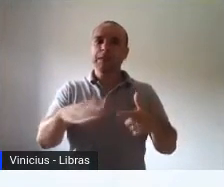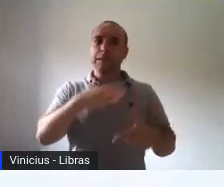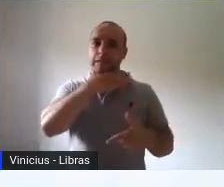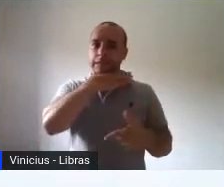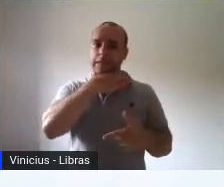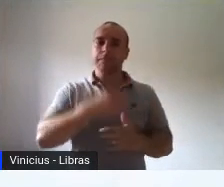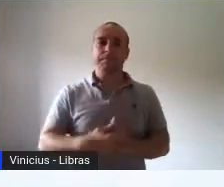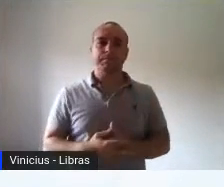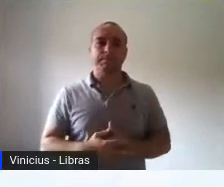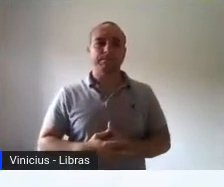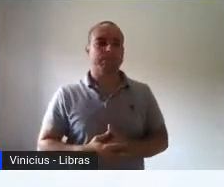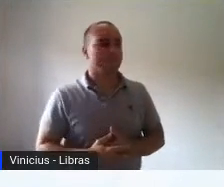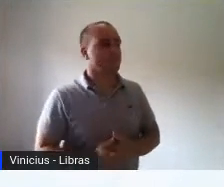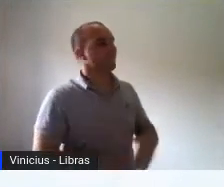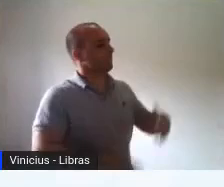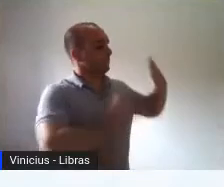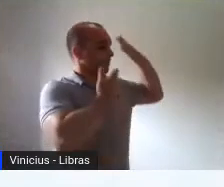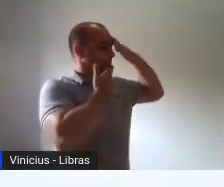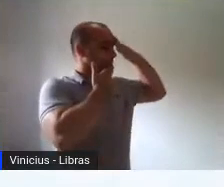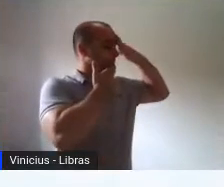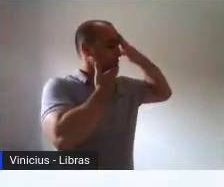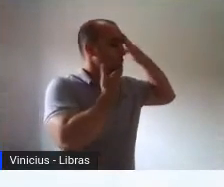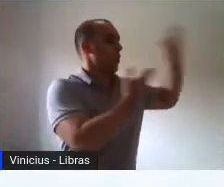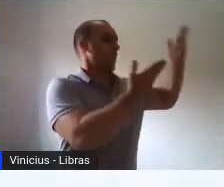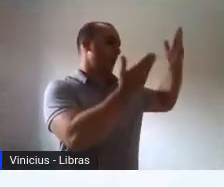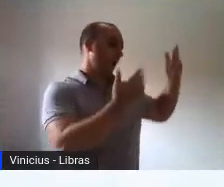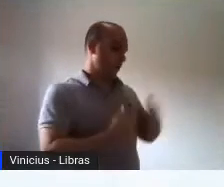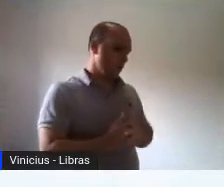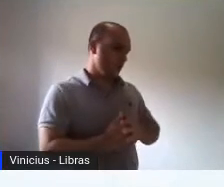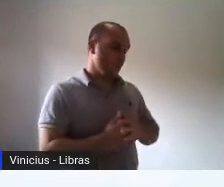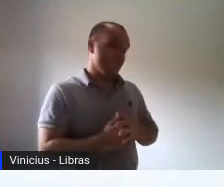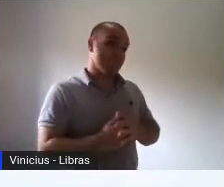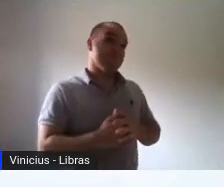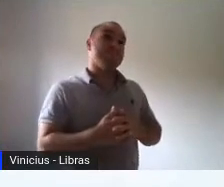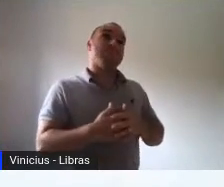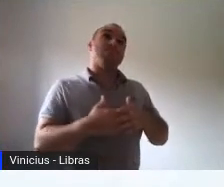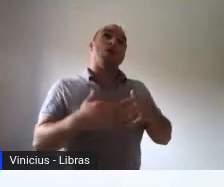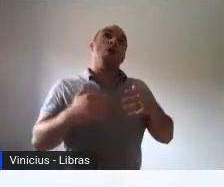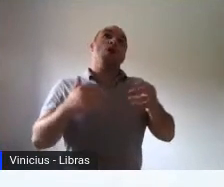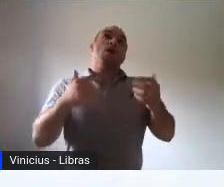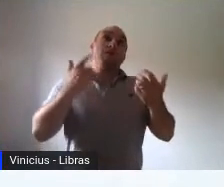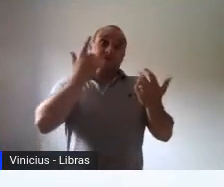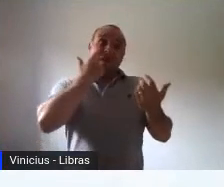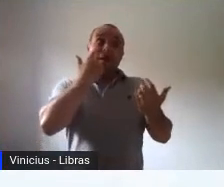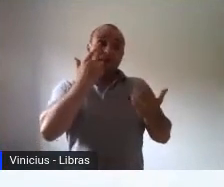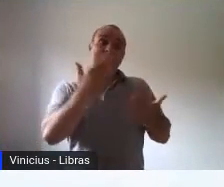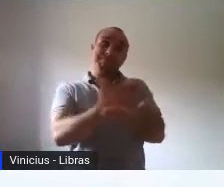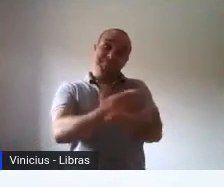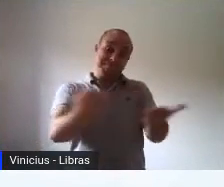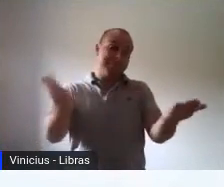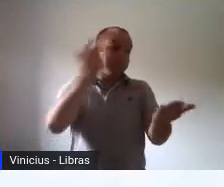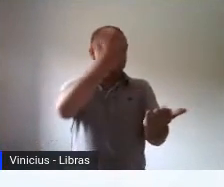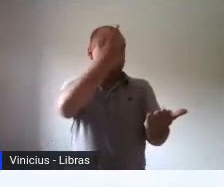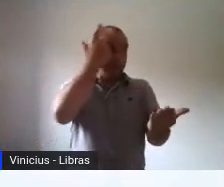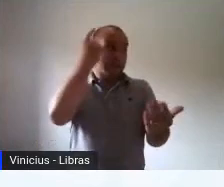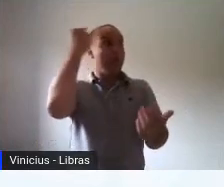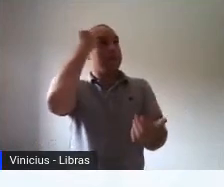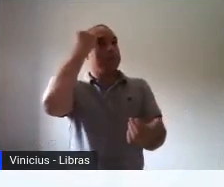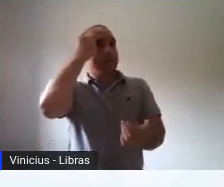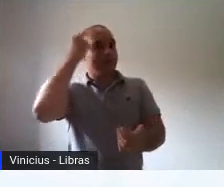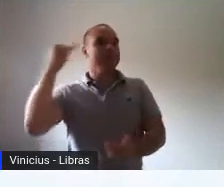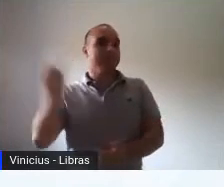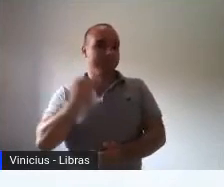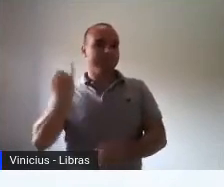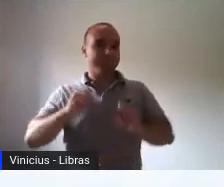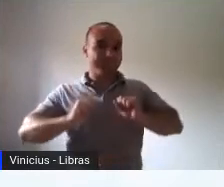Que mensagem maravilhosa, viu? Espero que os trabalhadores realmente ouçam e reflitam sobre sua mensagem, tá? Está